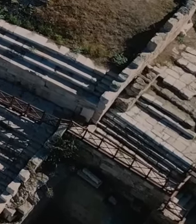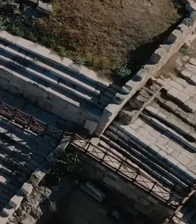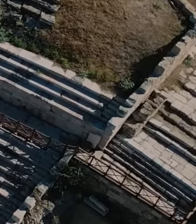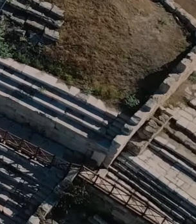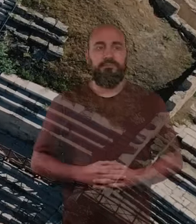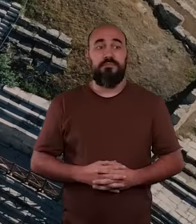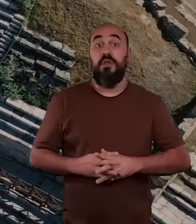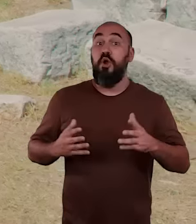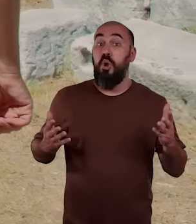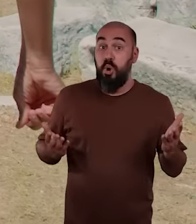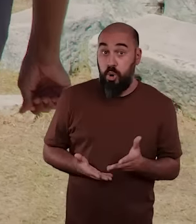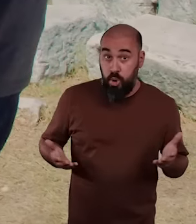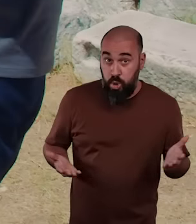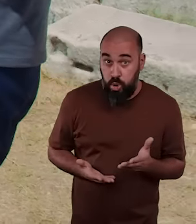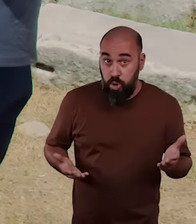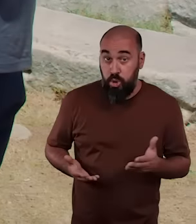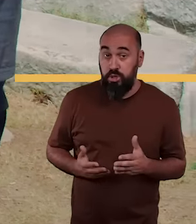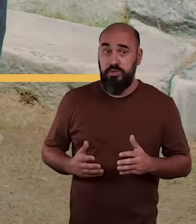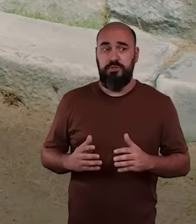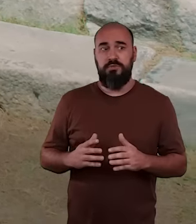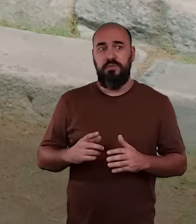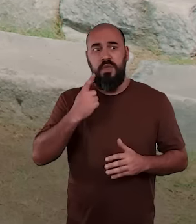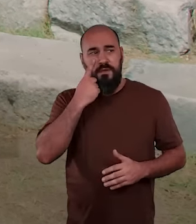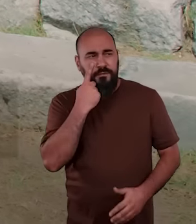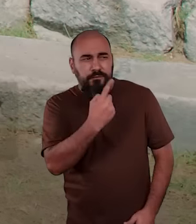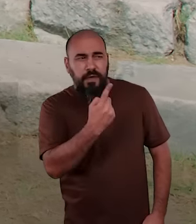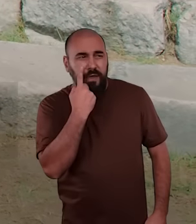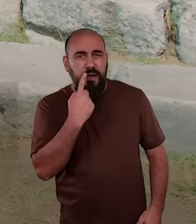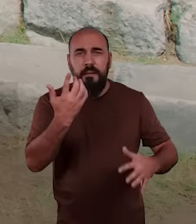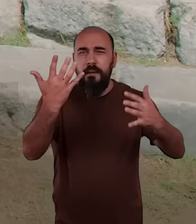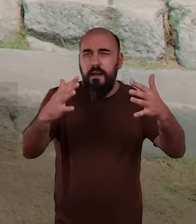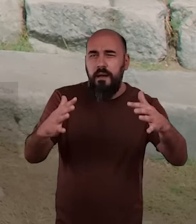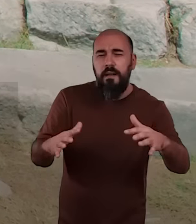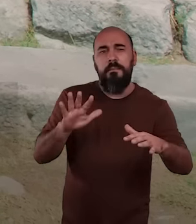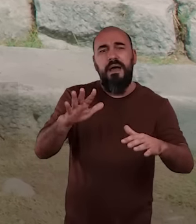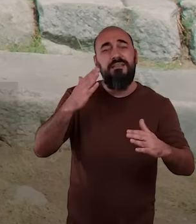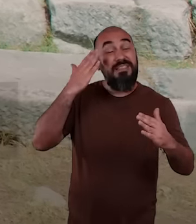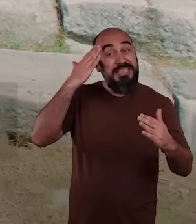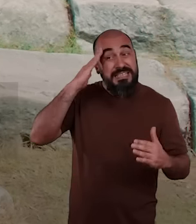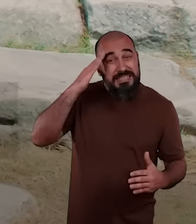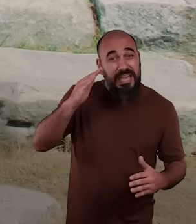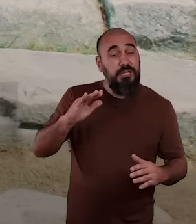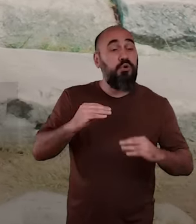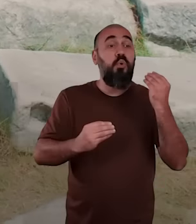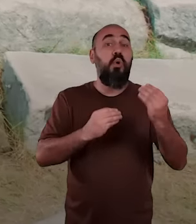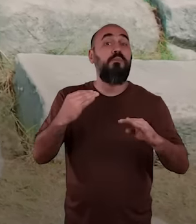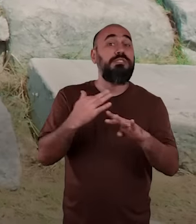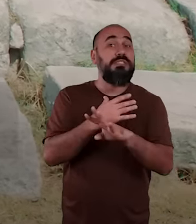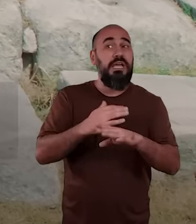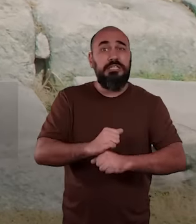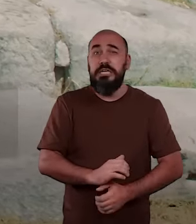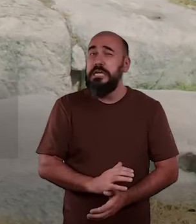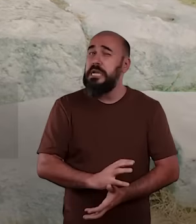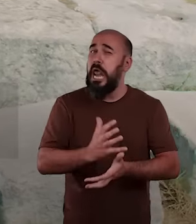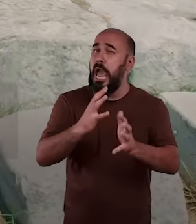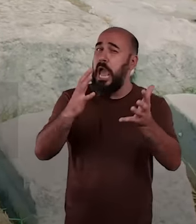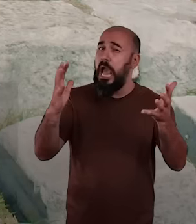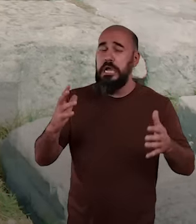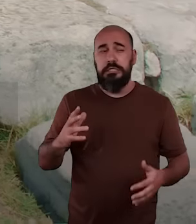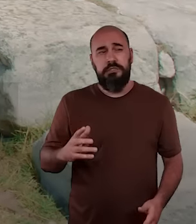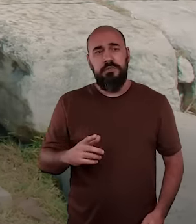Se hoje, com as ruínas arqueológicas, a gente já tem uma ideia da dimensão do que eles tinham aqui,